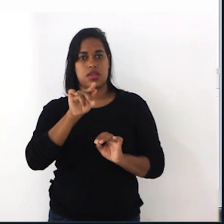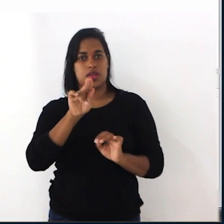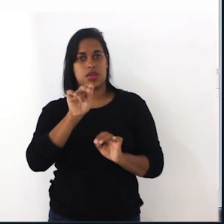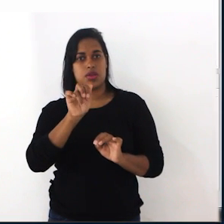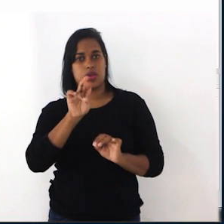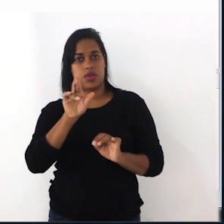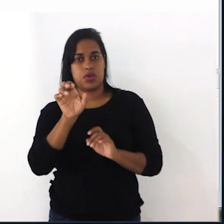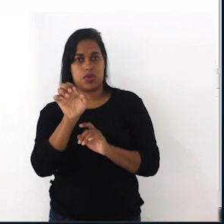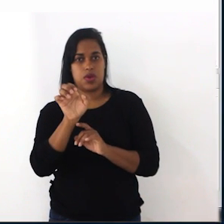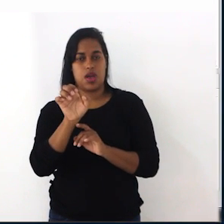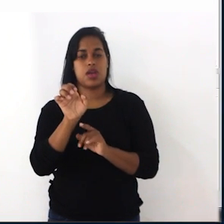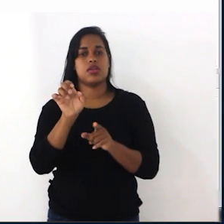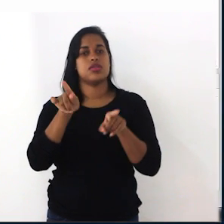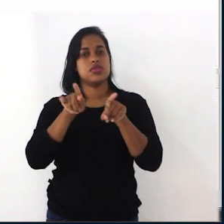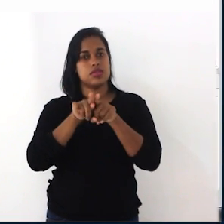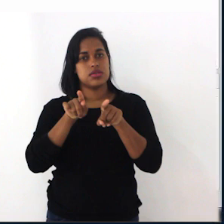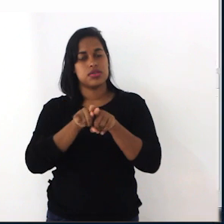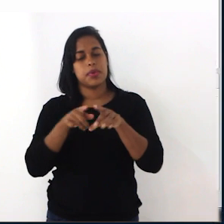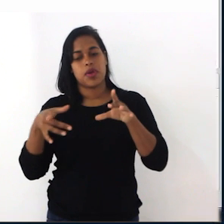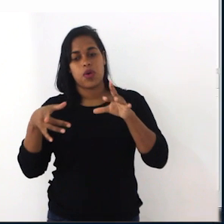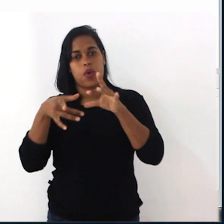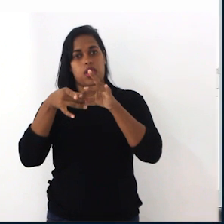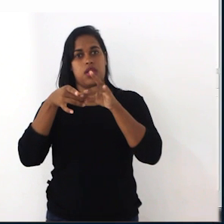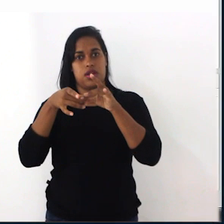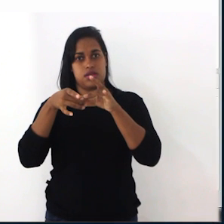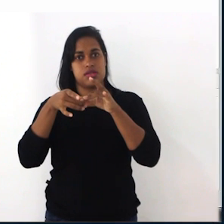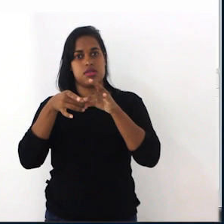arquivo, conexão.